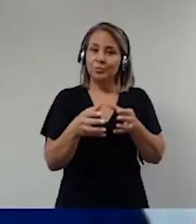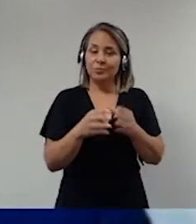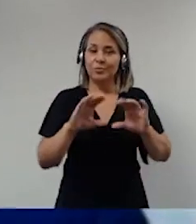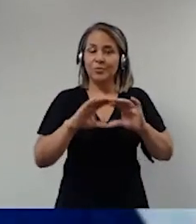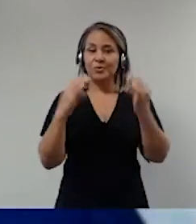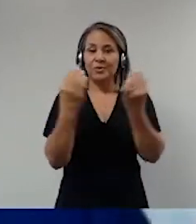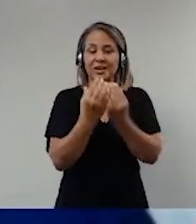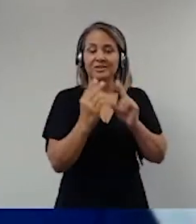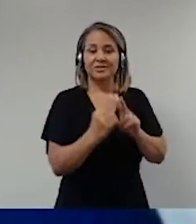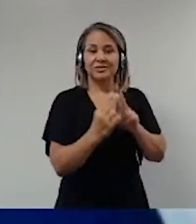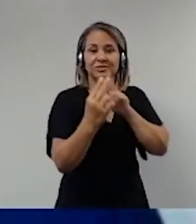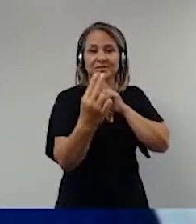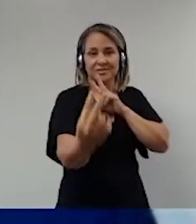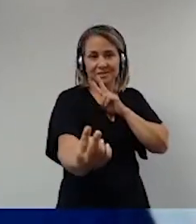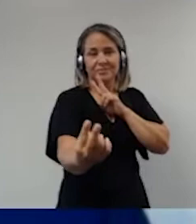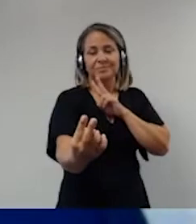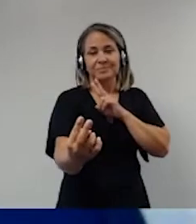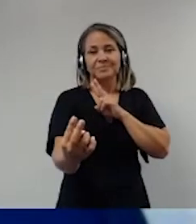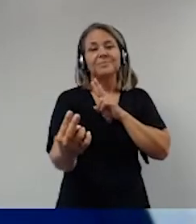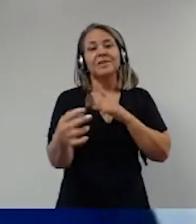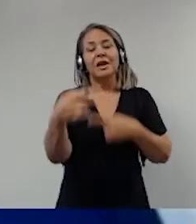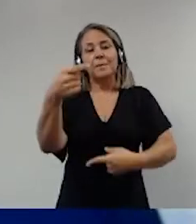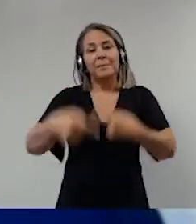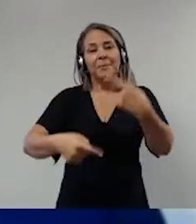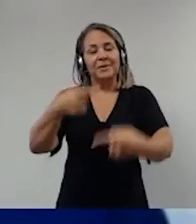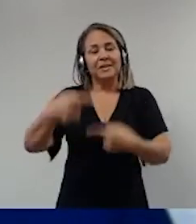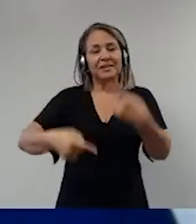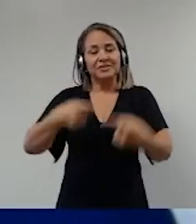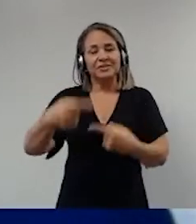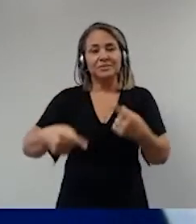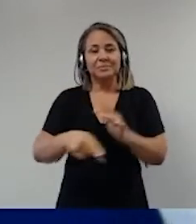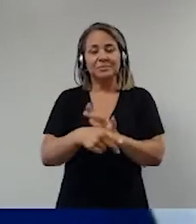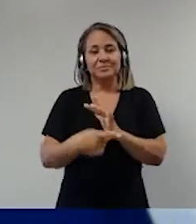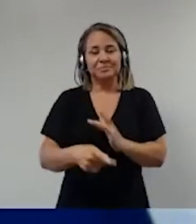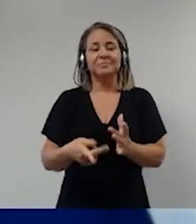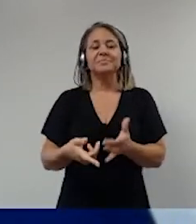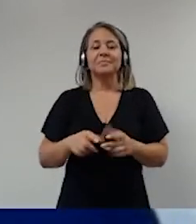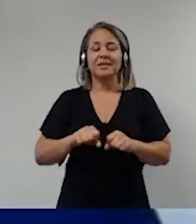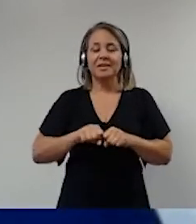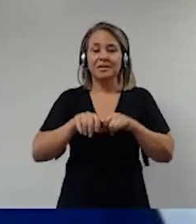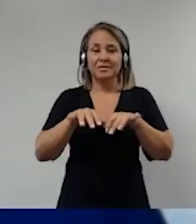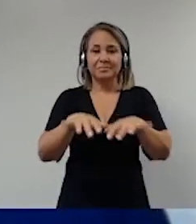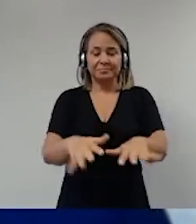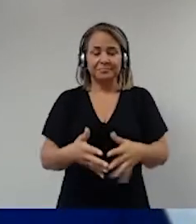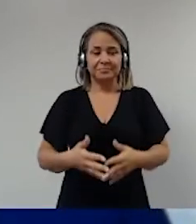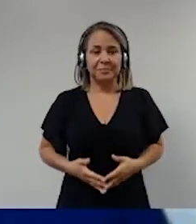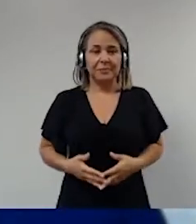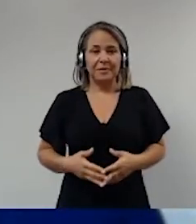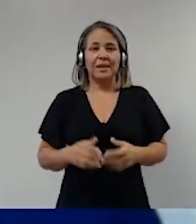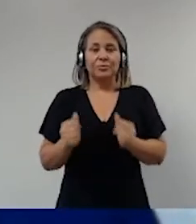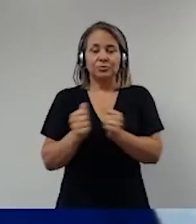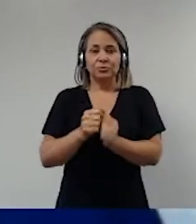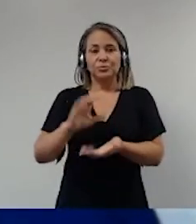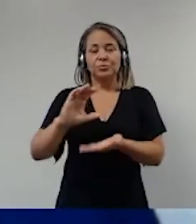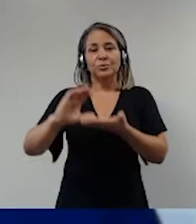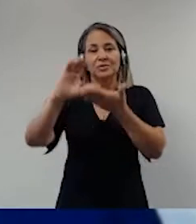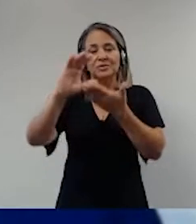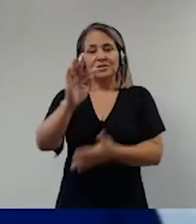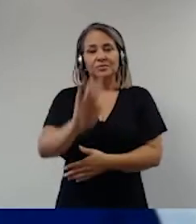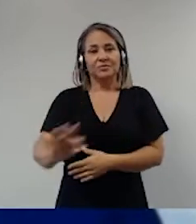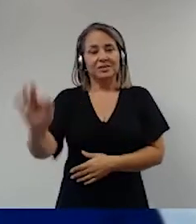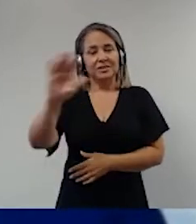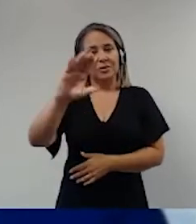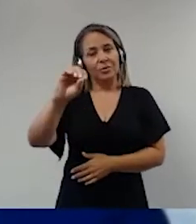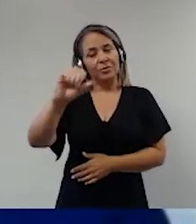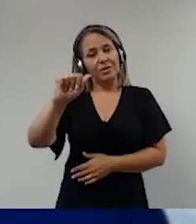Repercussões Jurídicas e Sociais da Pandemia, organizado e realizado pelo Conselho Federal da OAB em parceria com a Escola Superior da